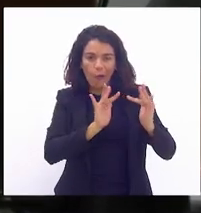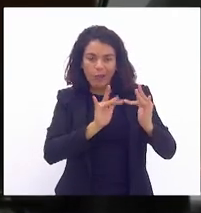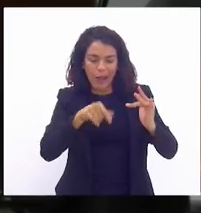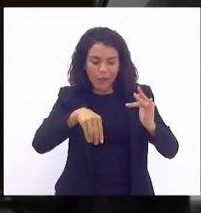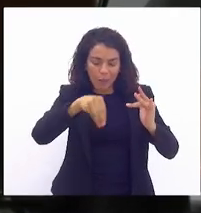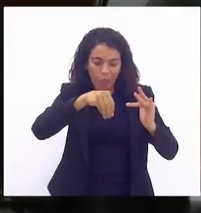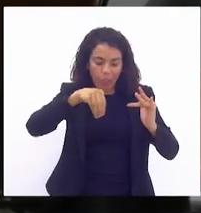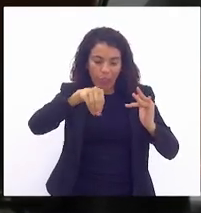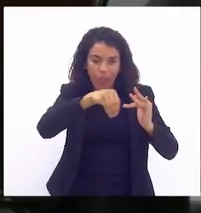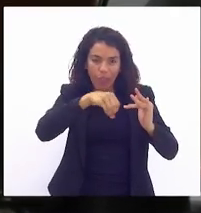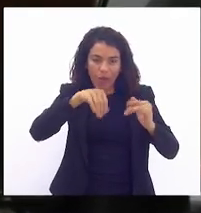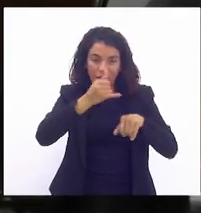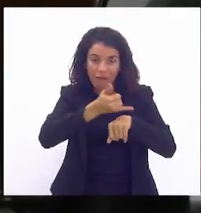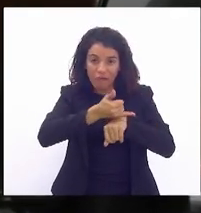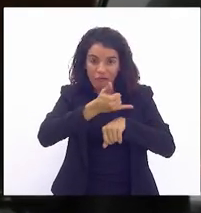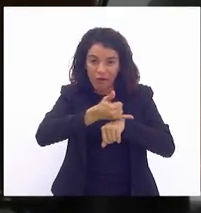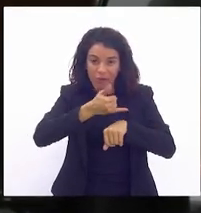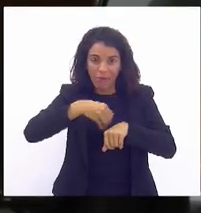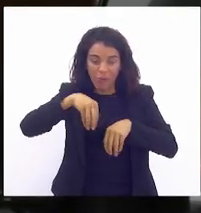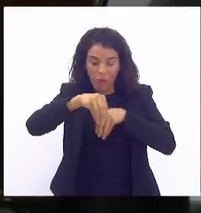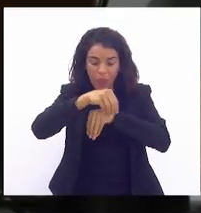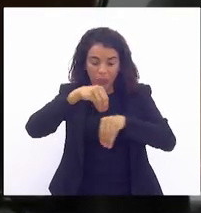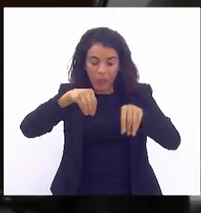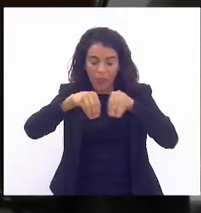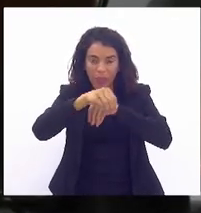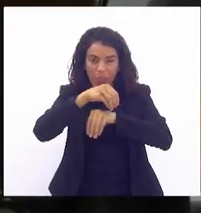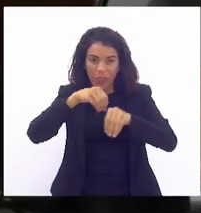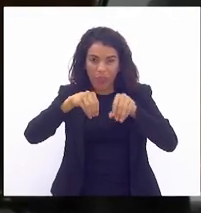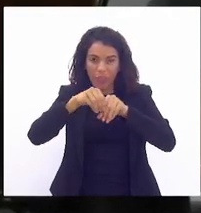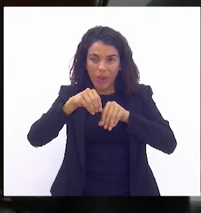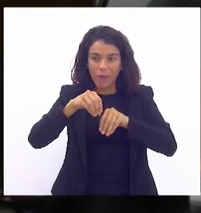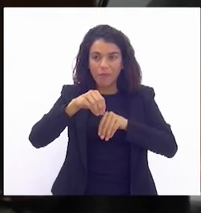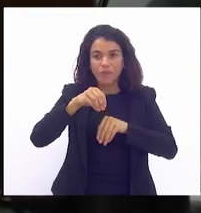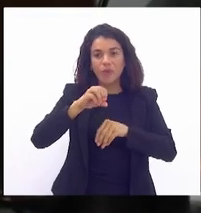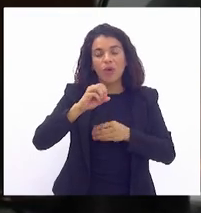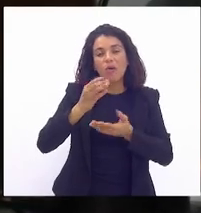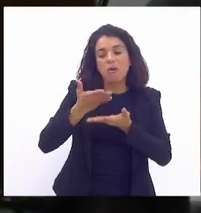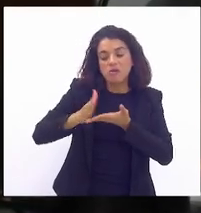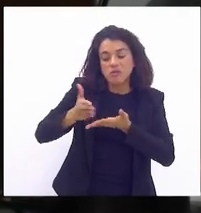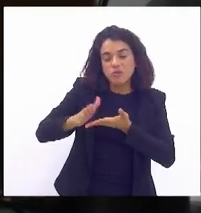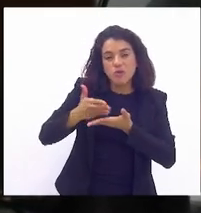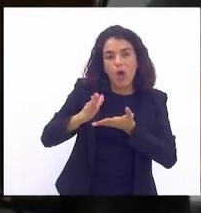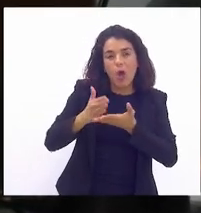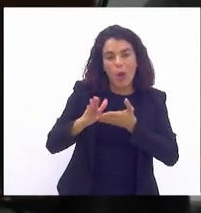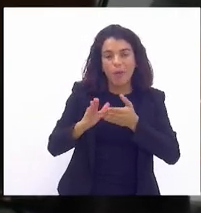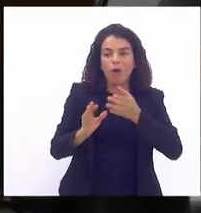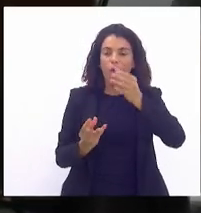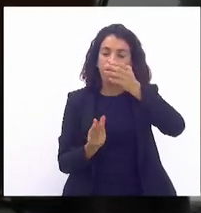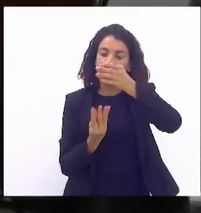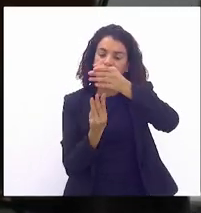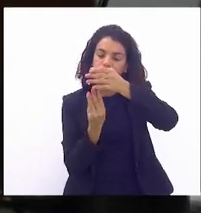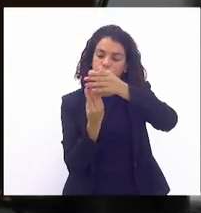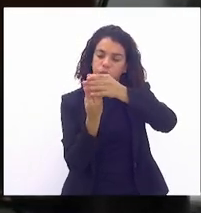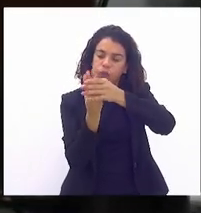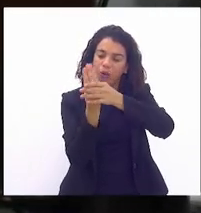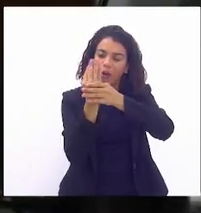substância, que é a escória de alto forno, o agregado siderúrgico, como muitas vezes se